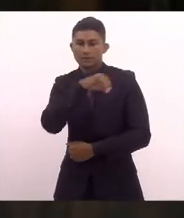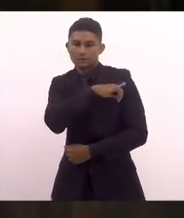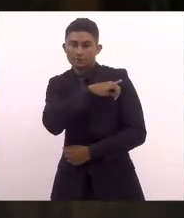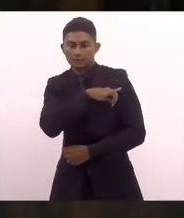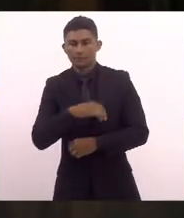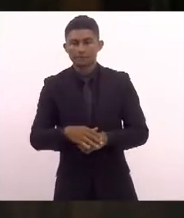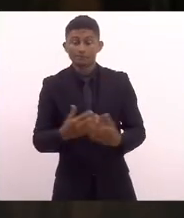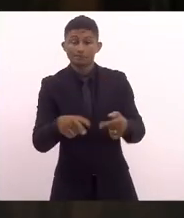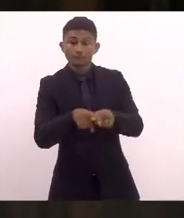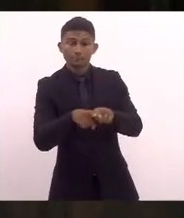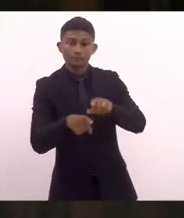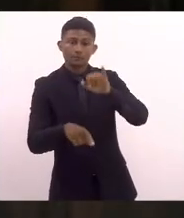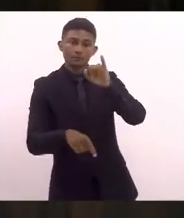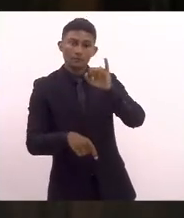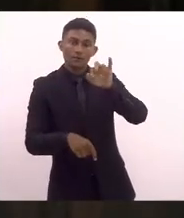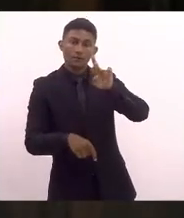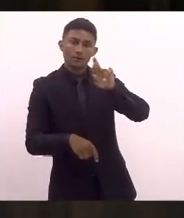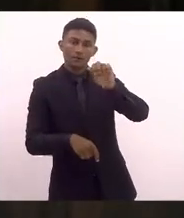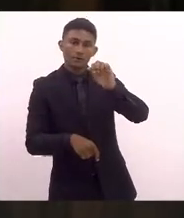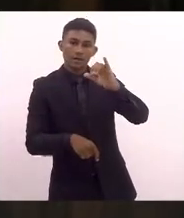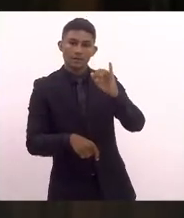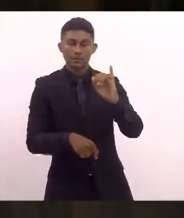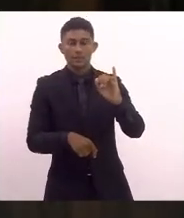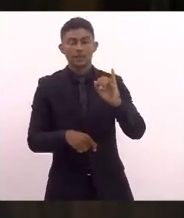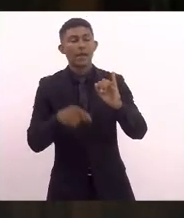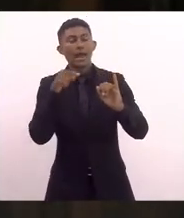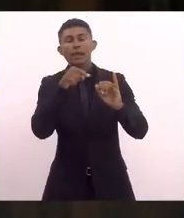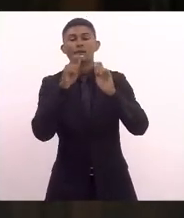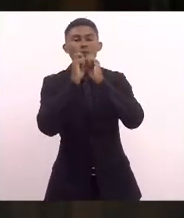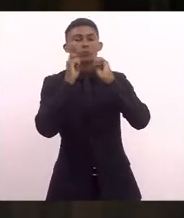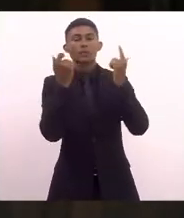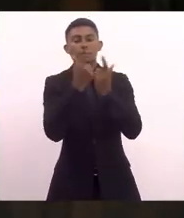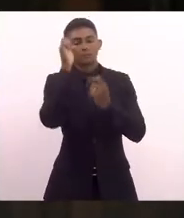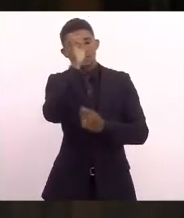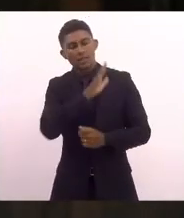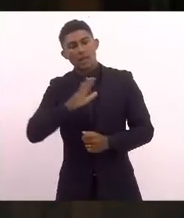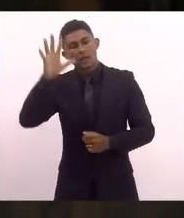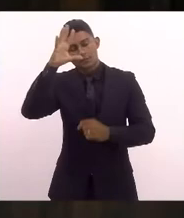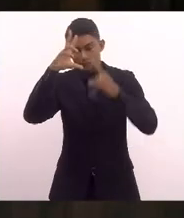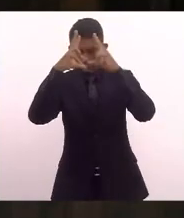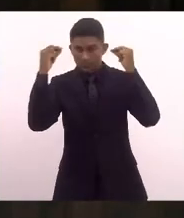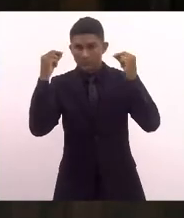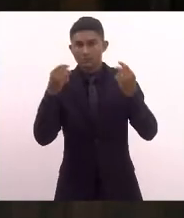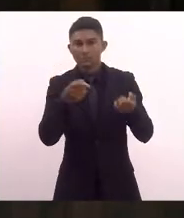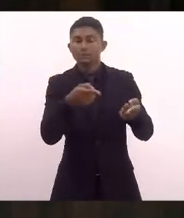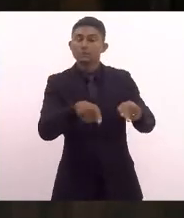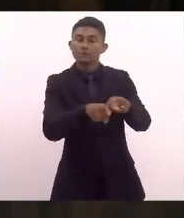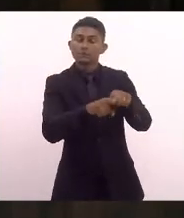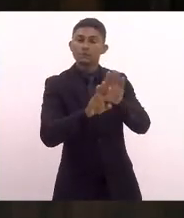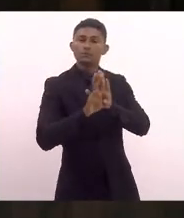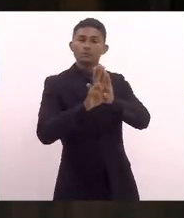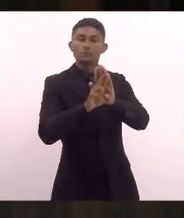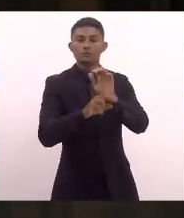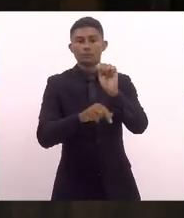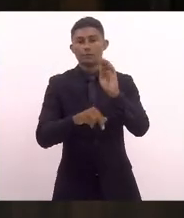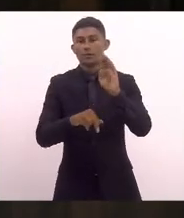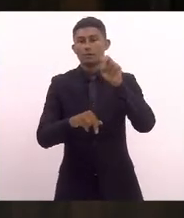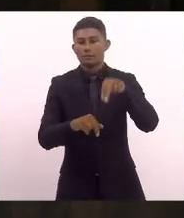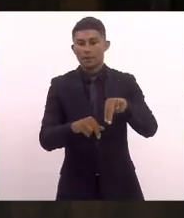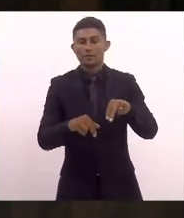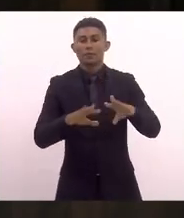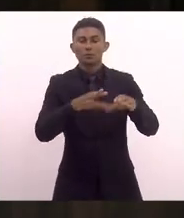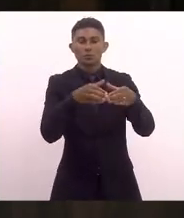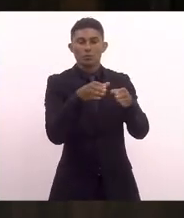França, enfermeira, Associação Brasileira de Enfermagem, e representante da BEM no Conselho Estadual de